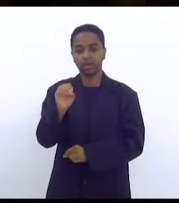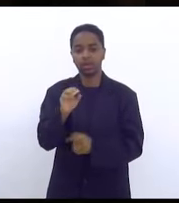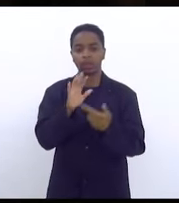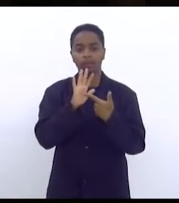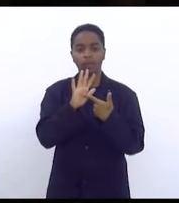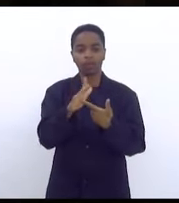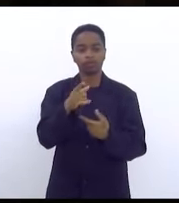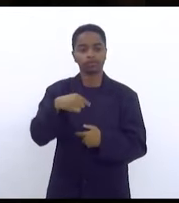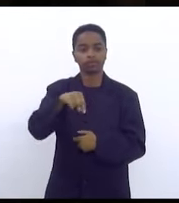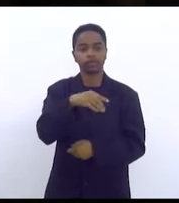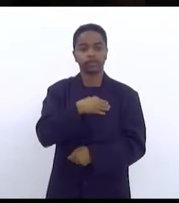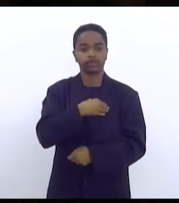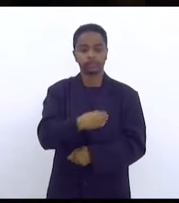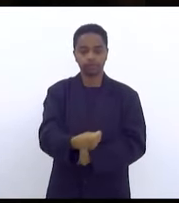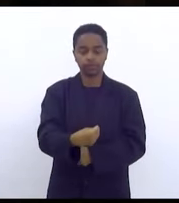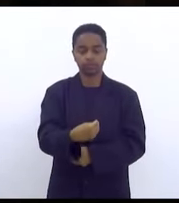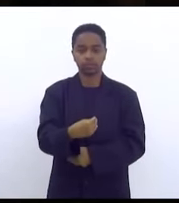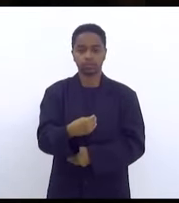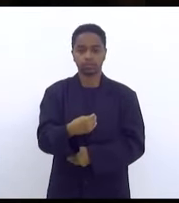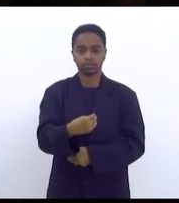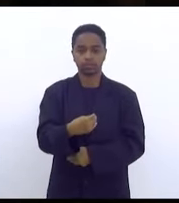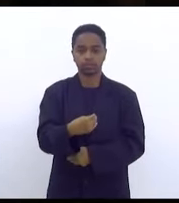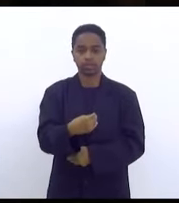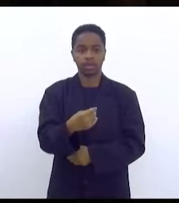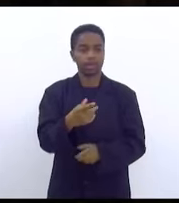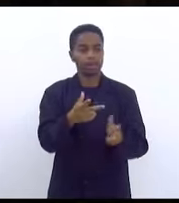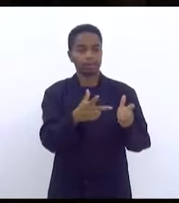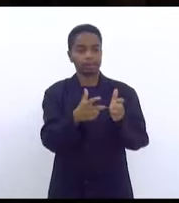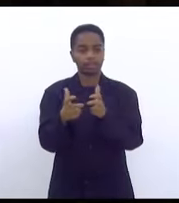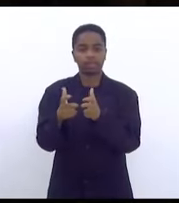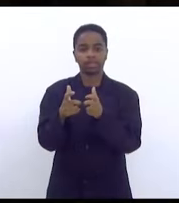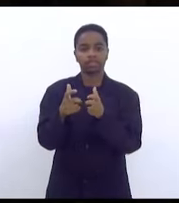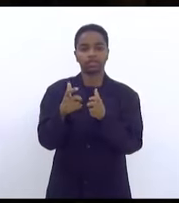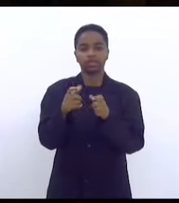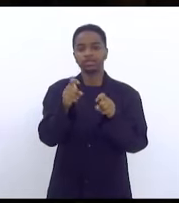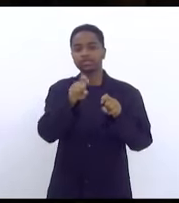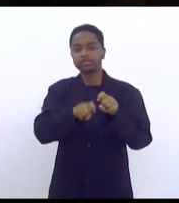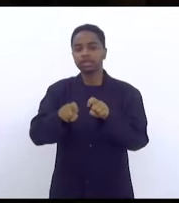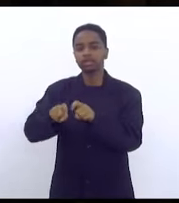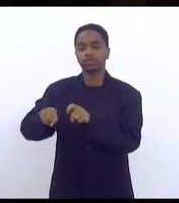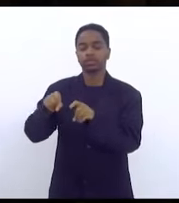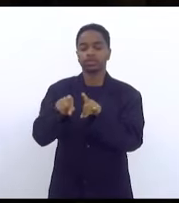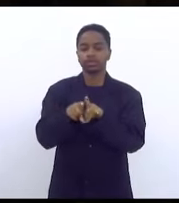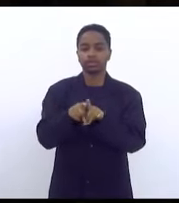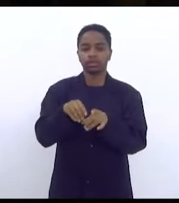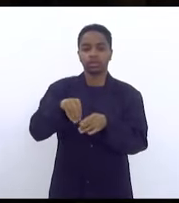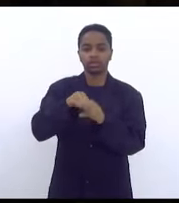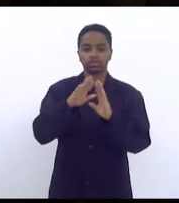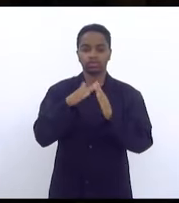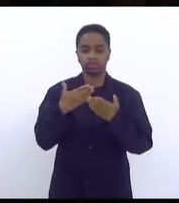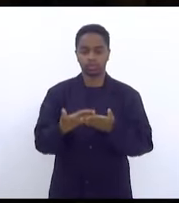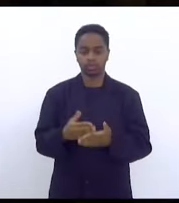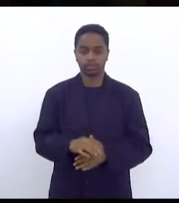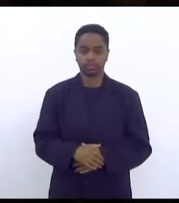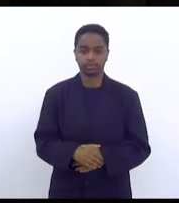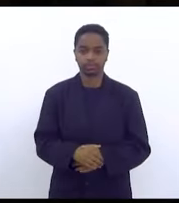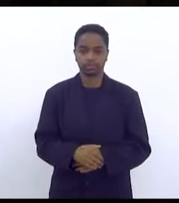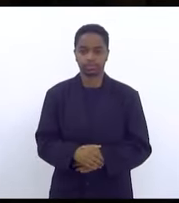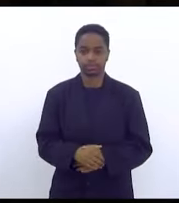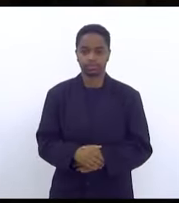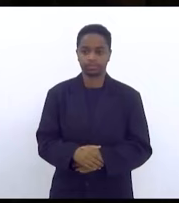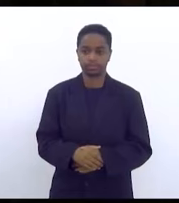filho ser submetido à sexualidade, à lascívia, dentro do ambiente escolar. Além